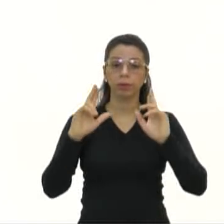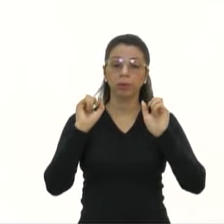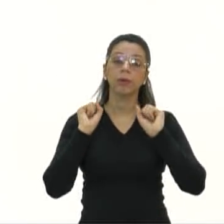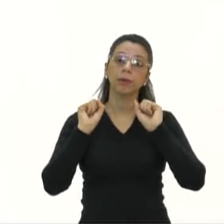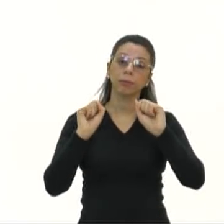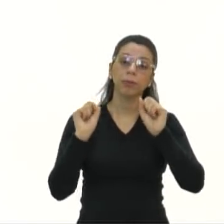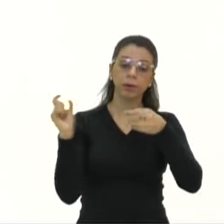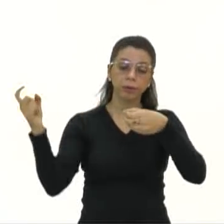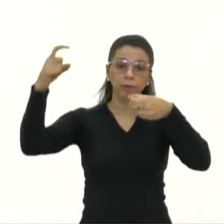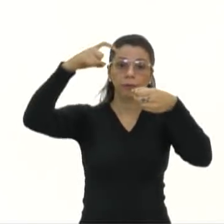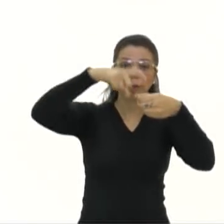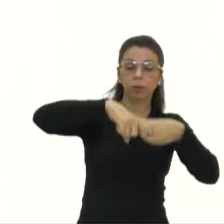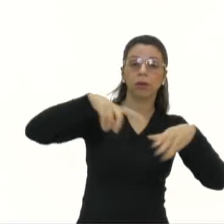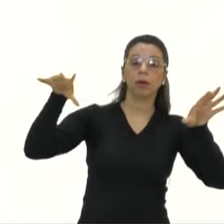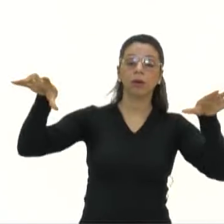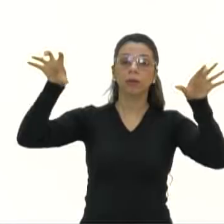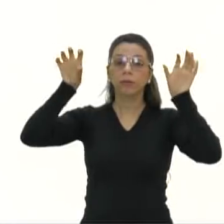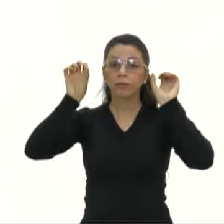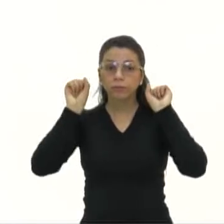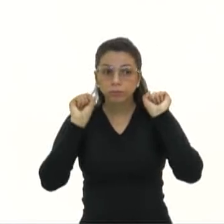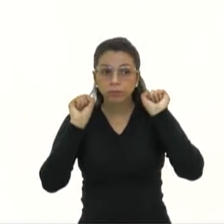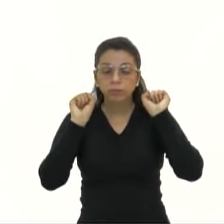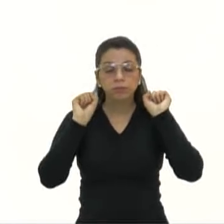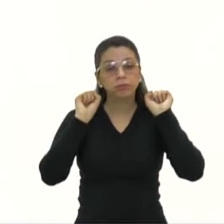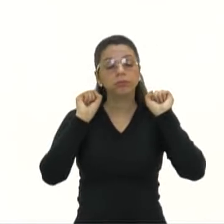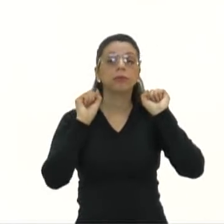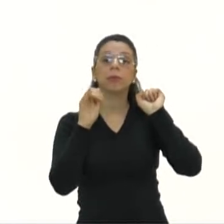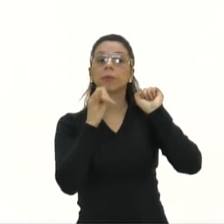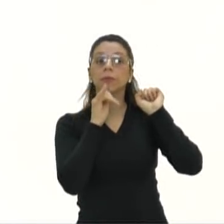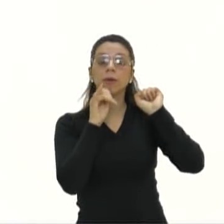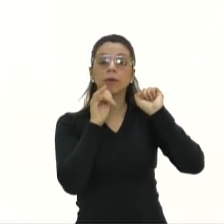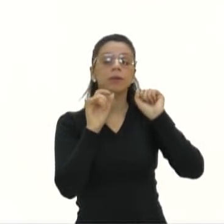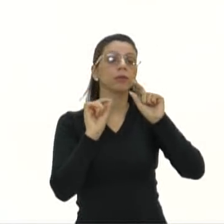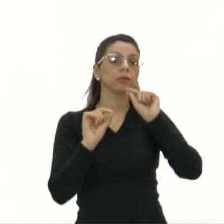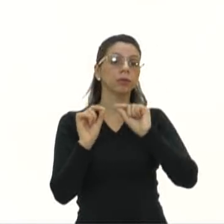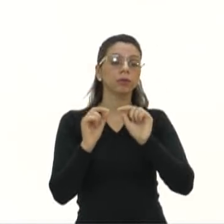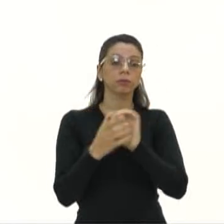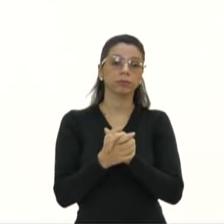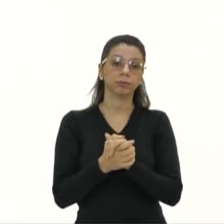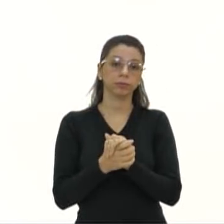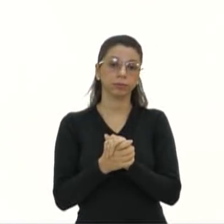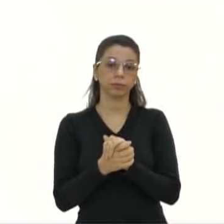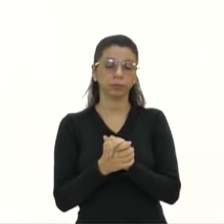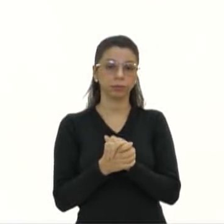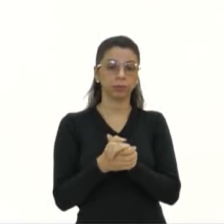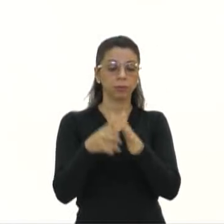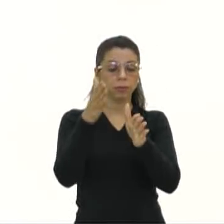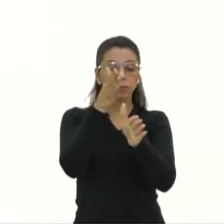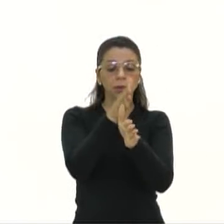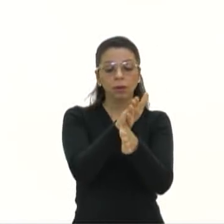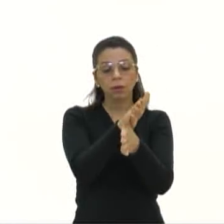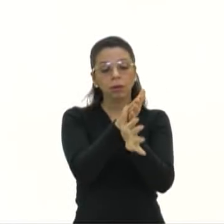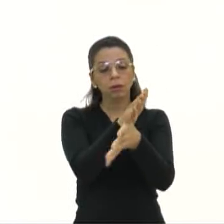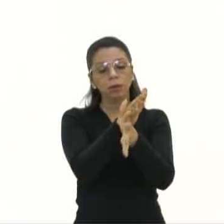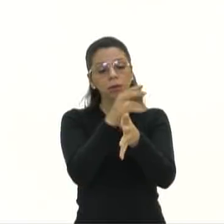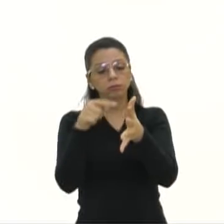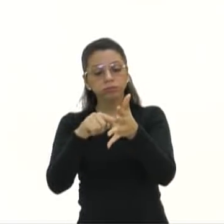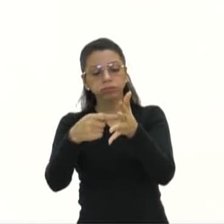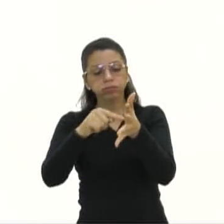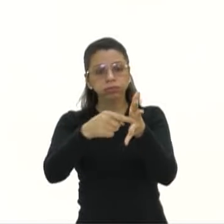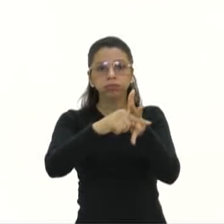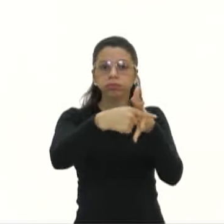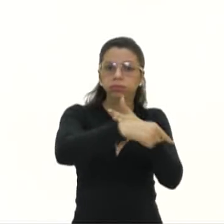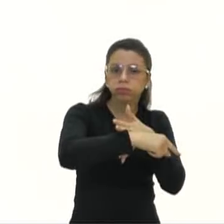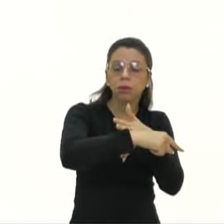pode restabelecer a audição, como quando ocorre a perfuração da membrana timpânica. Então, infelizmente,